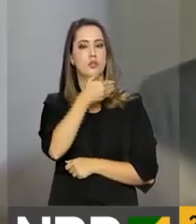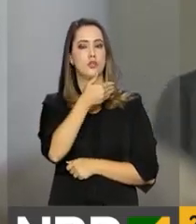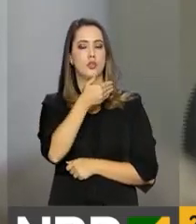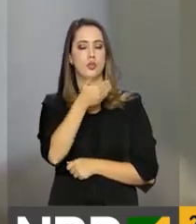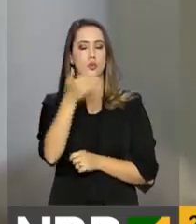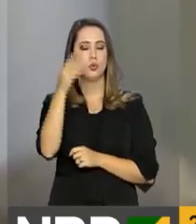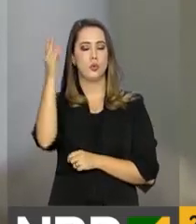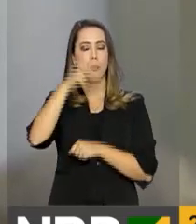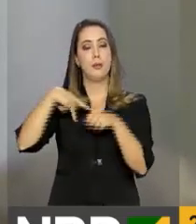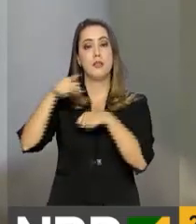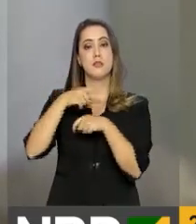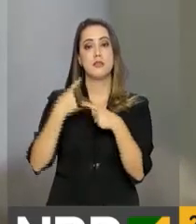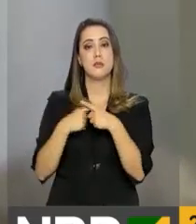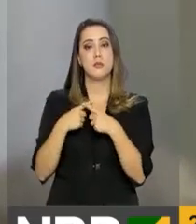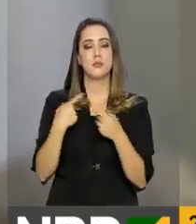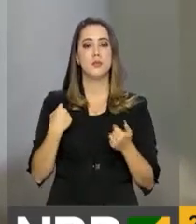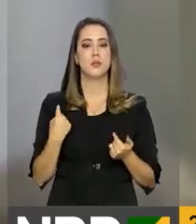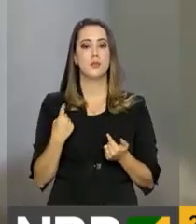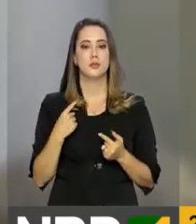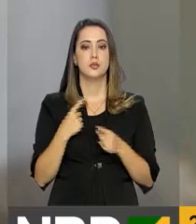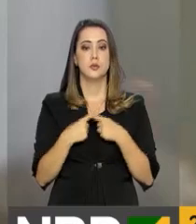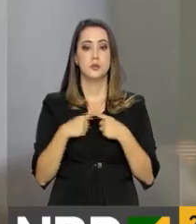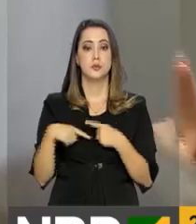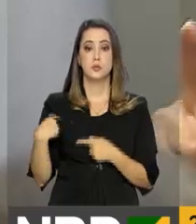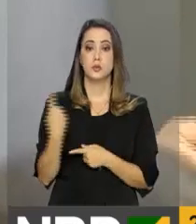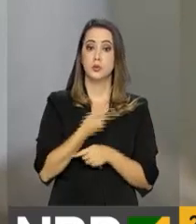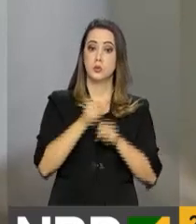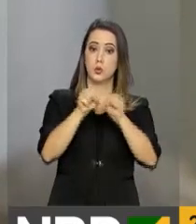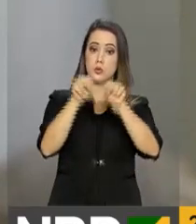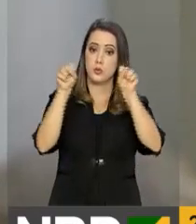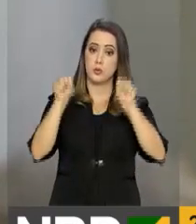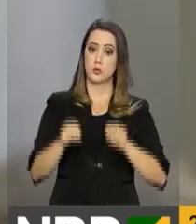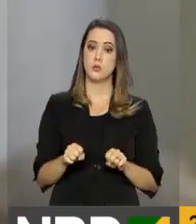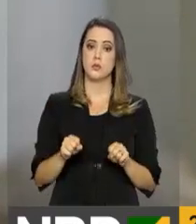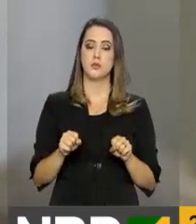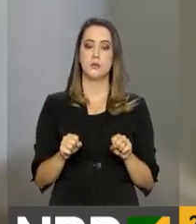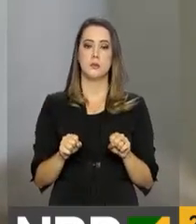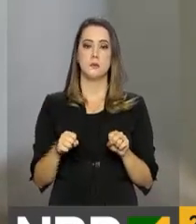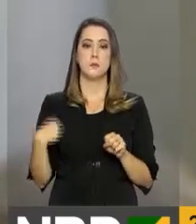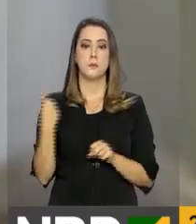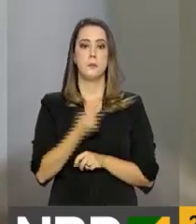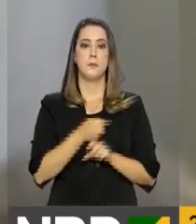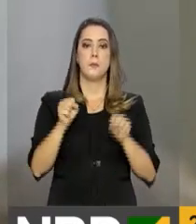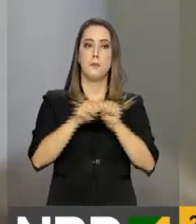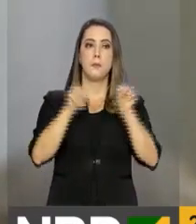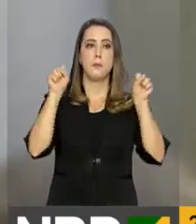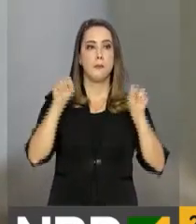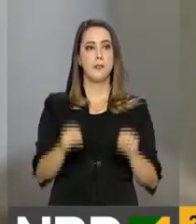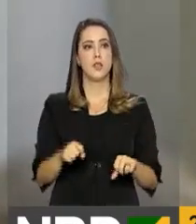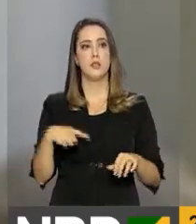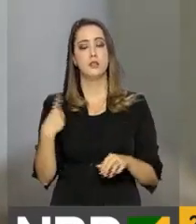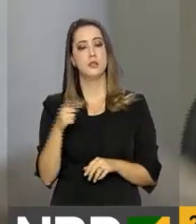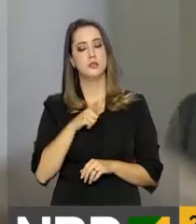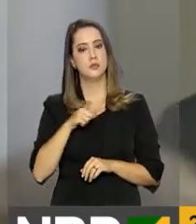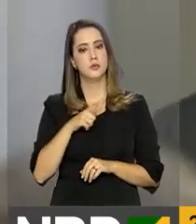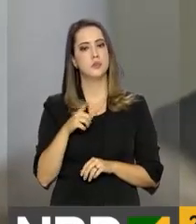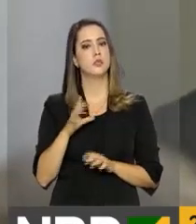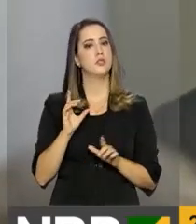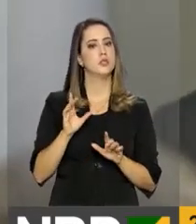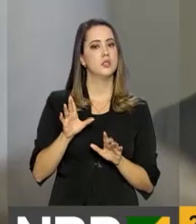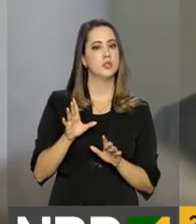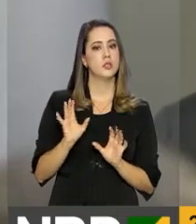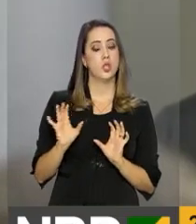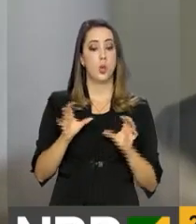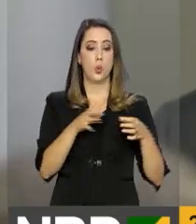É interessante porque no nosso sistema, faço aqui um entre parênteses, né? No nosso sistema existem situação